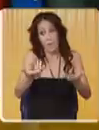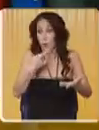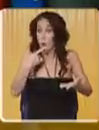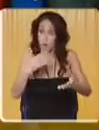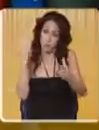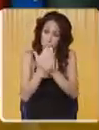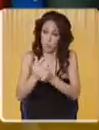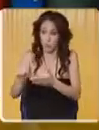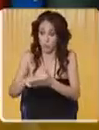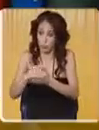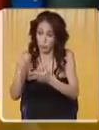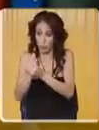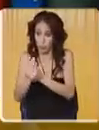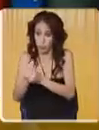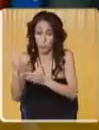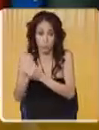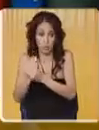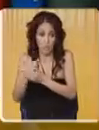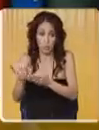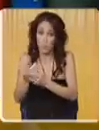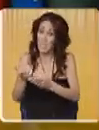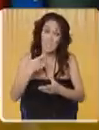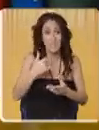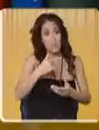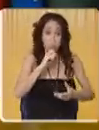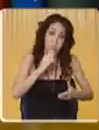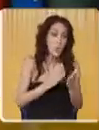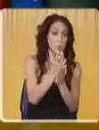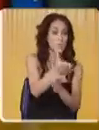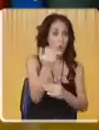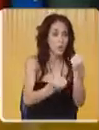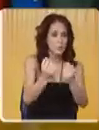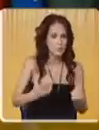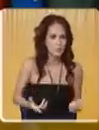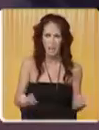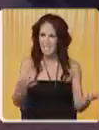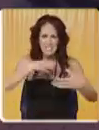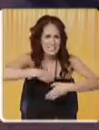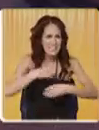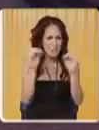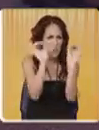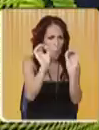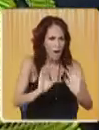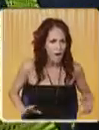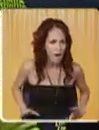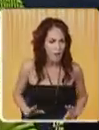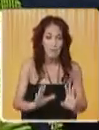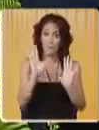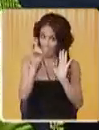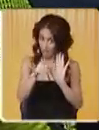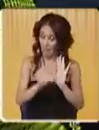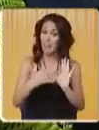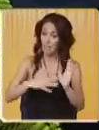de processo, não era aplicada a inibição de condução. Isto é um absurdo. Paula Teixeira da Cruz quer